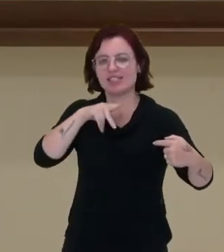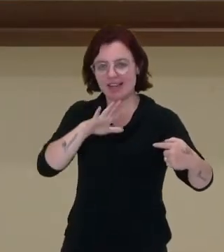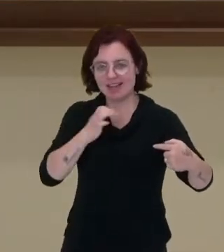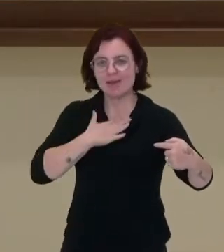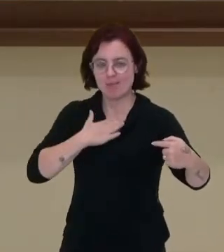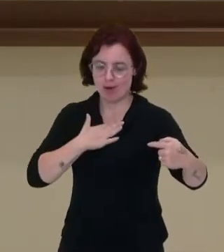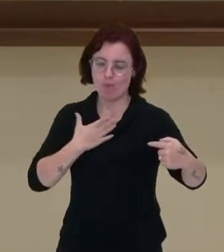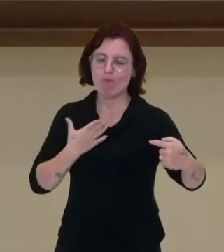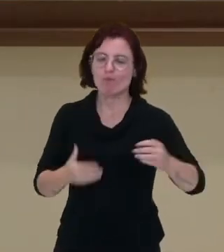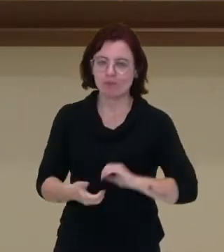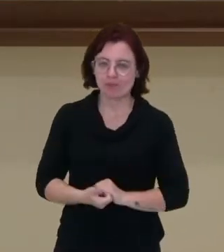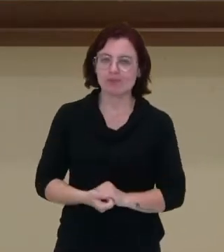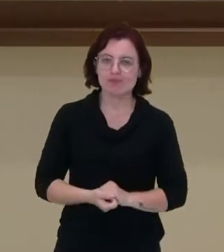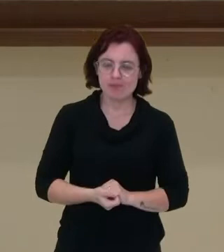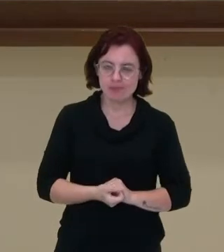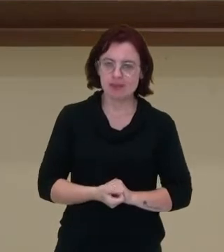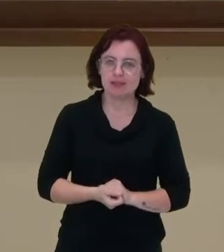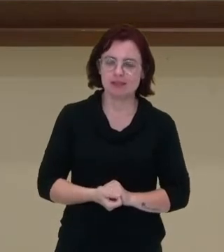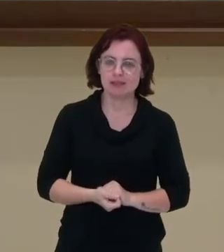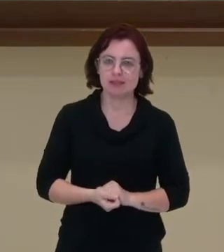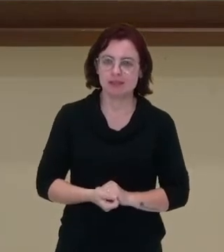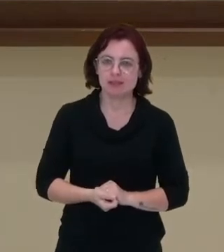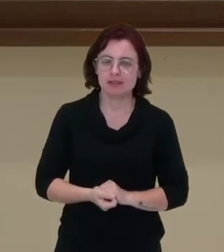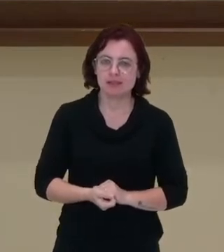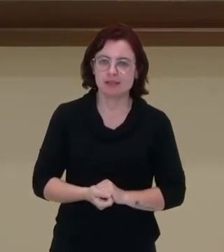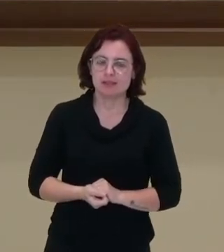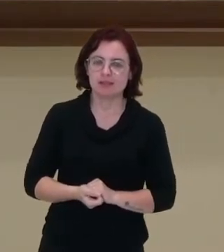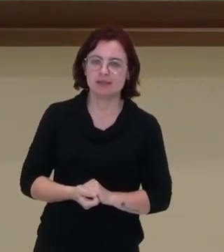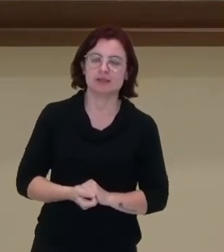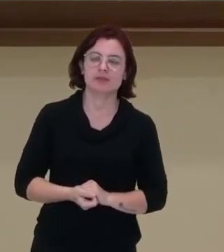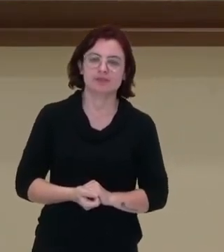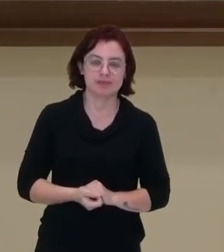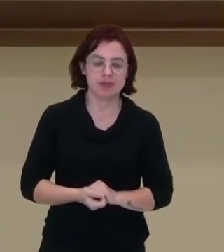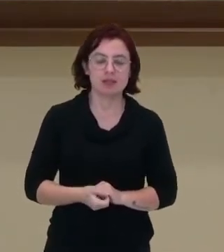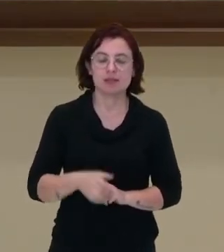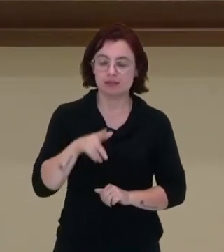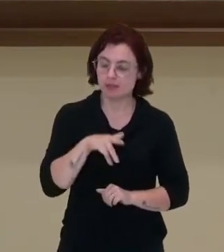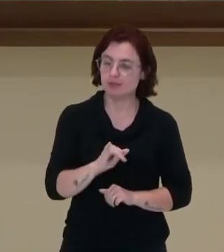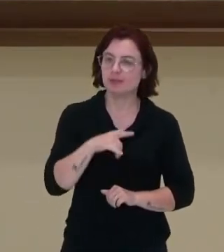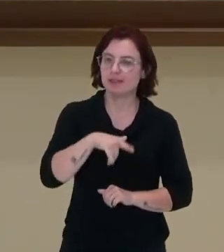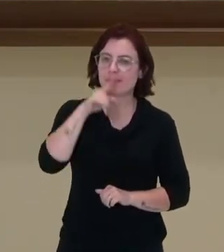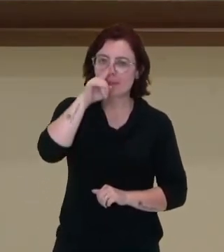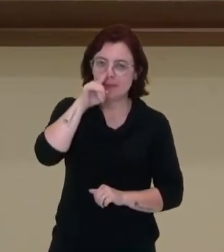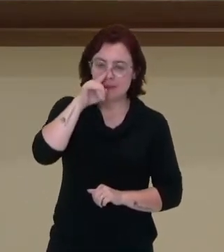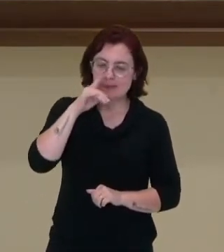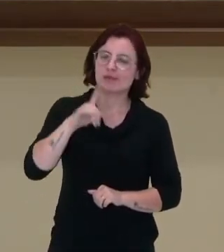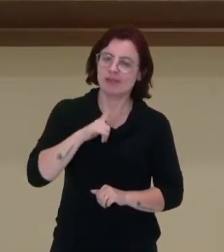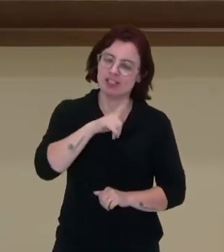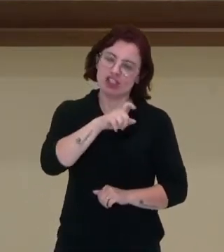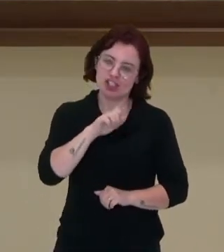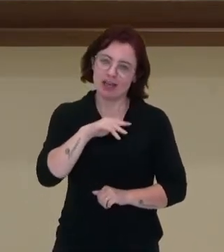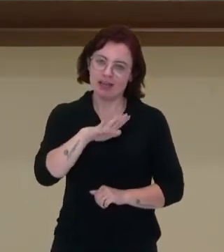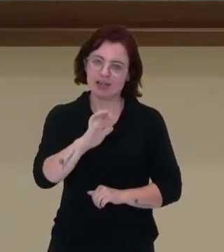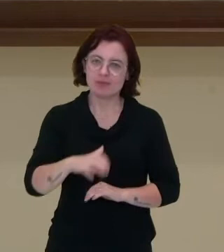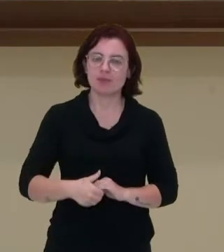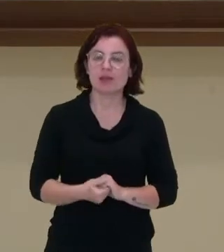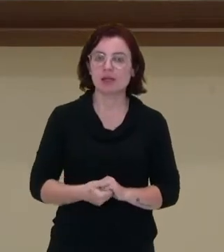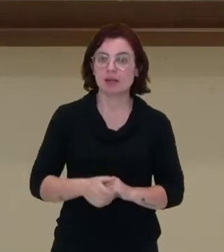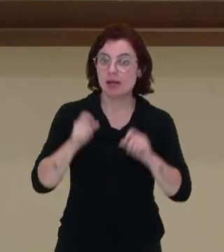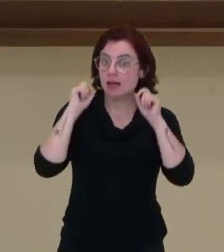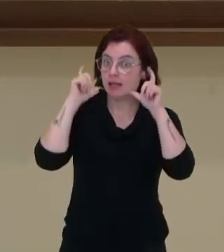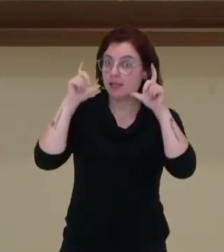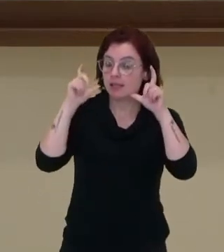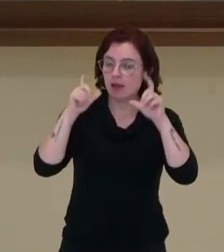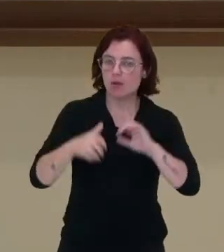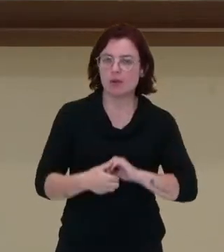seja, na próxima jogada ele poderia capturar o seu rei está em xeque.